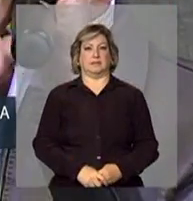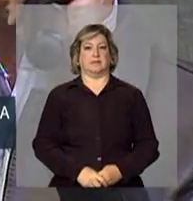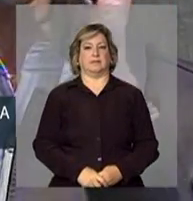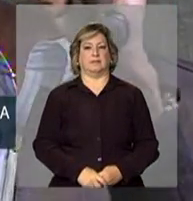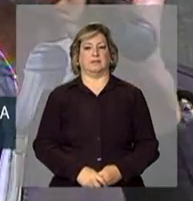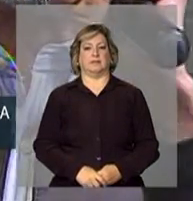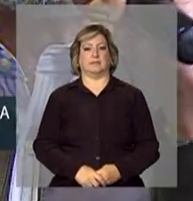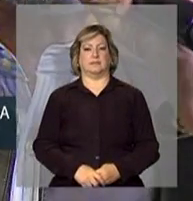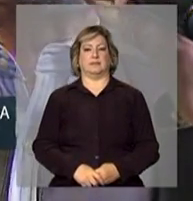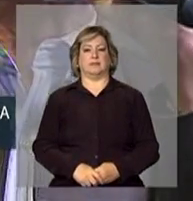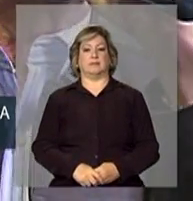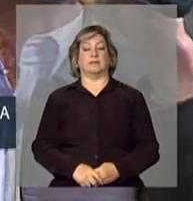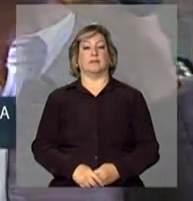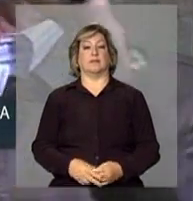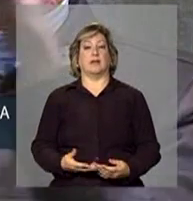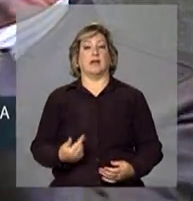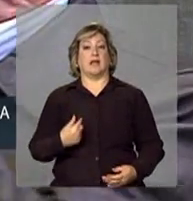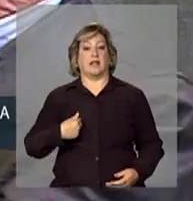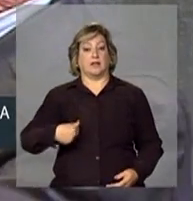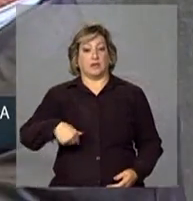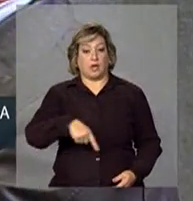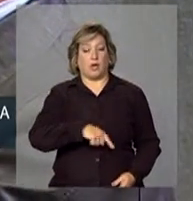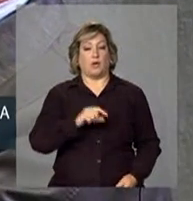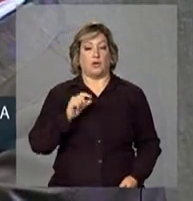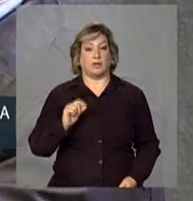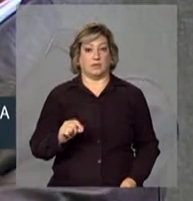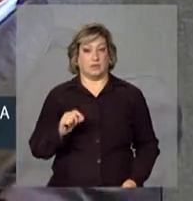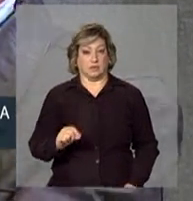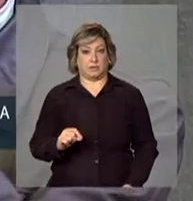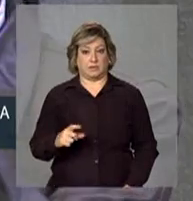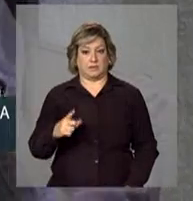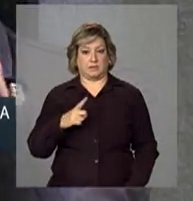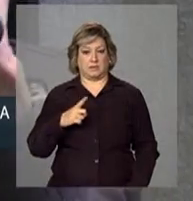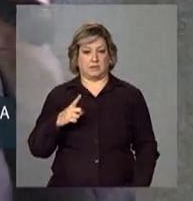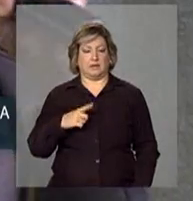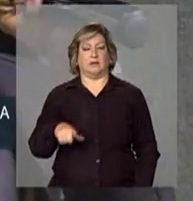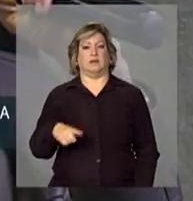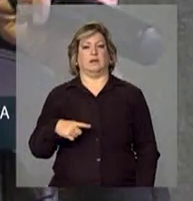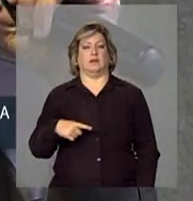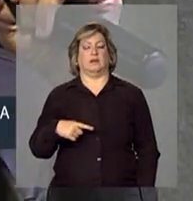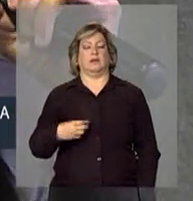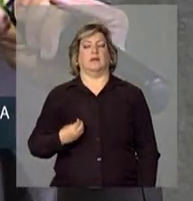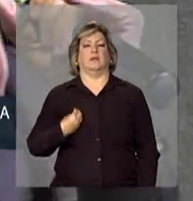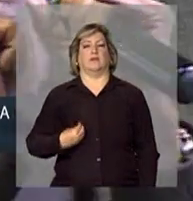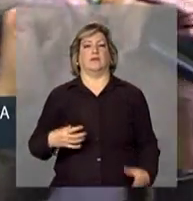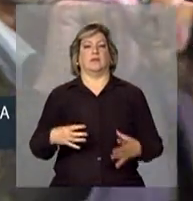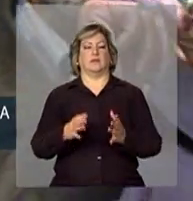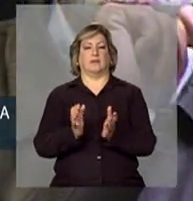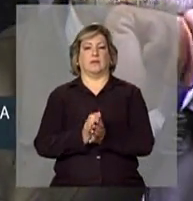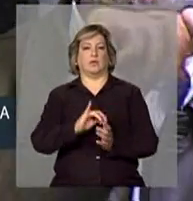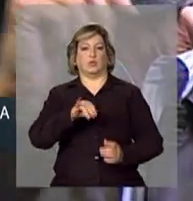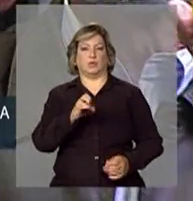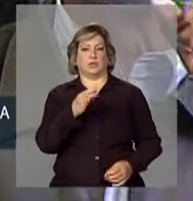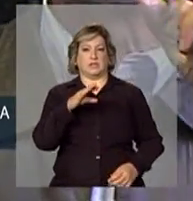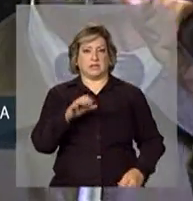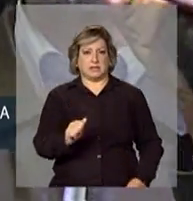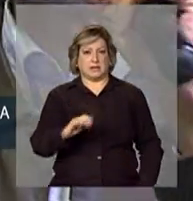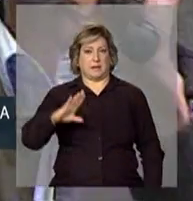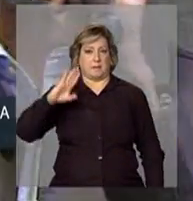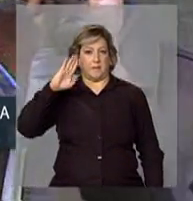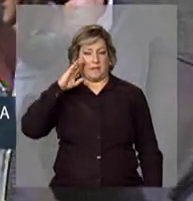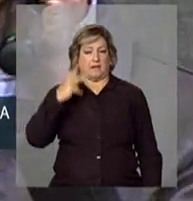E a gente que, no presídio da Justiça Militar Federal,